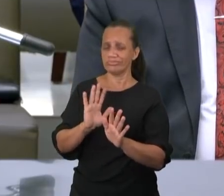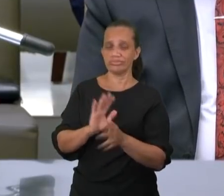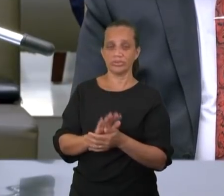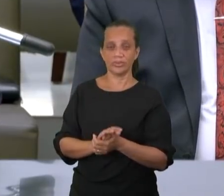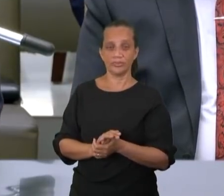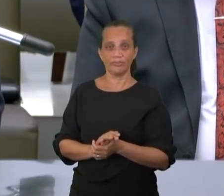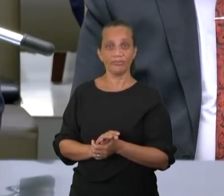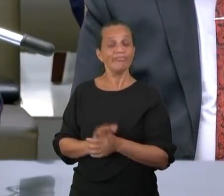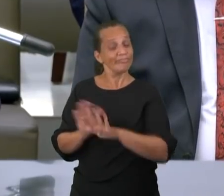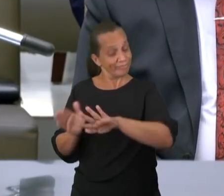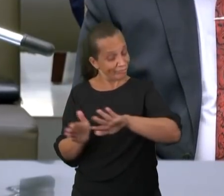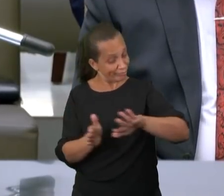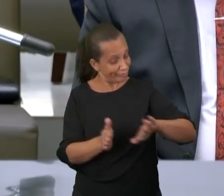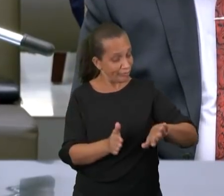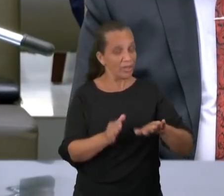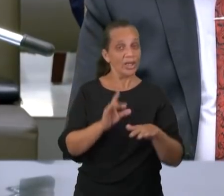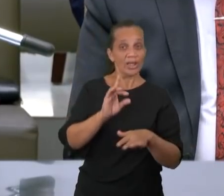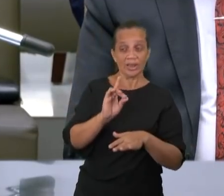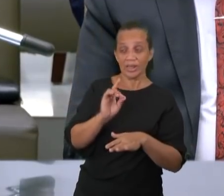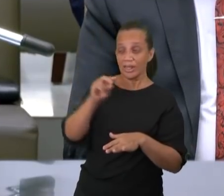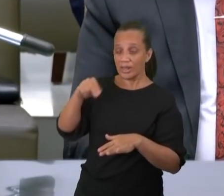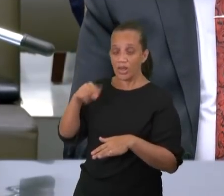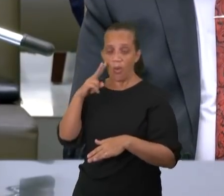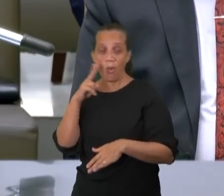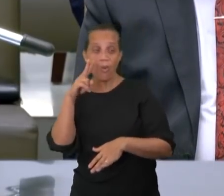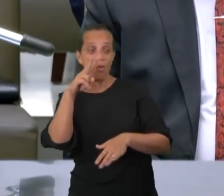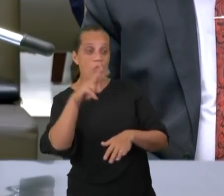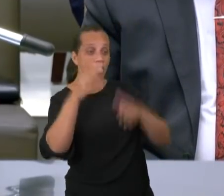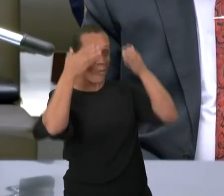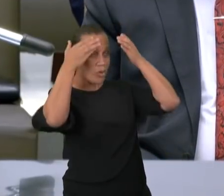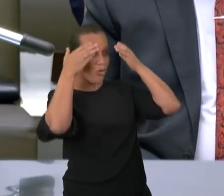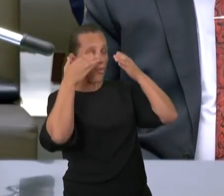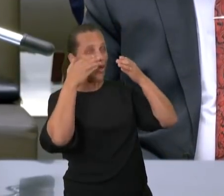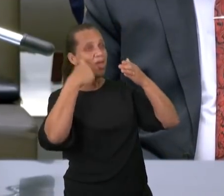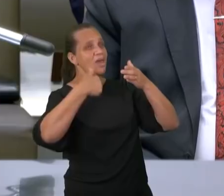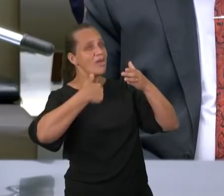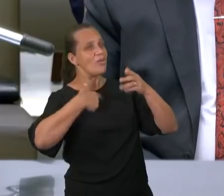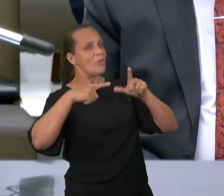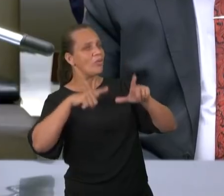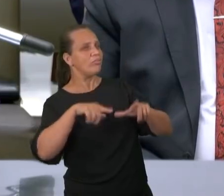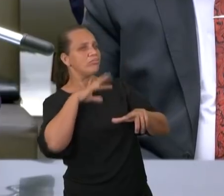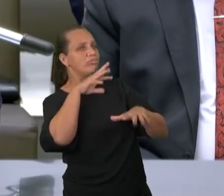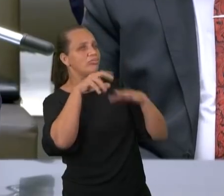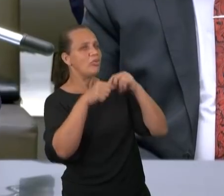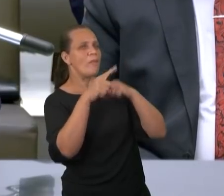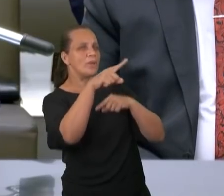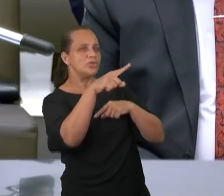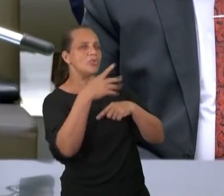Daniel olhou para o rei e disse, ó, rei, eu estou aqui na cova, mas tu ainda és meu rei.